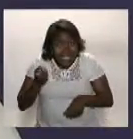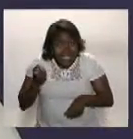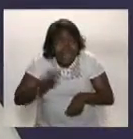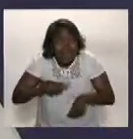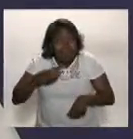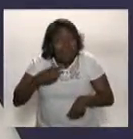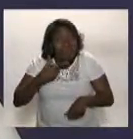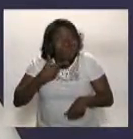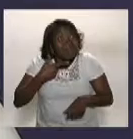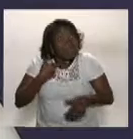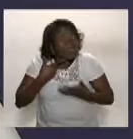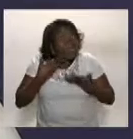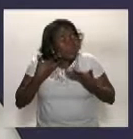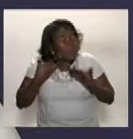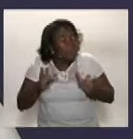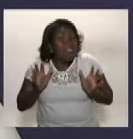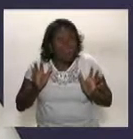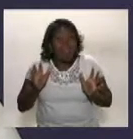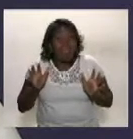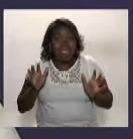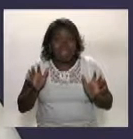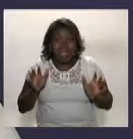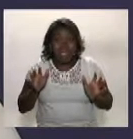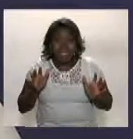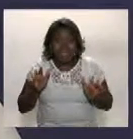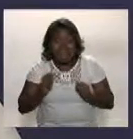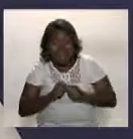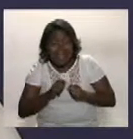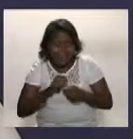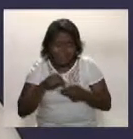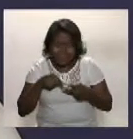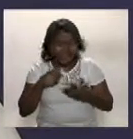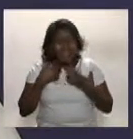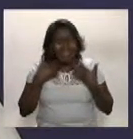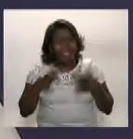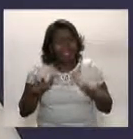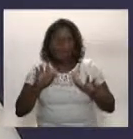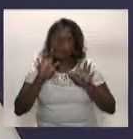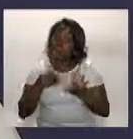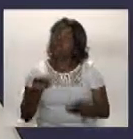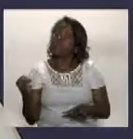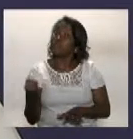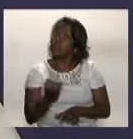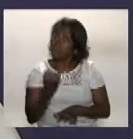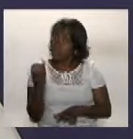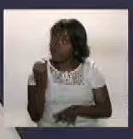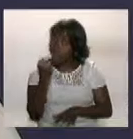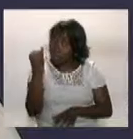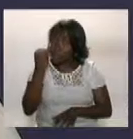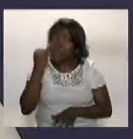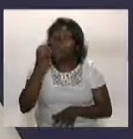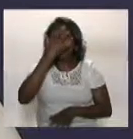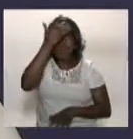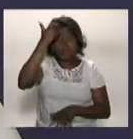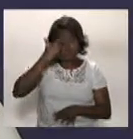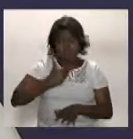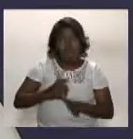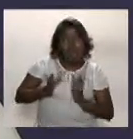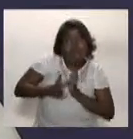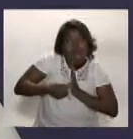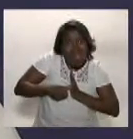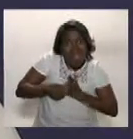delegacia e não vai ter o bem recuperado, ou que a pessoa que roubou não vai ser punida, não vai ser pega. Então, é necessário